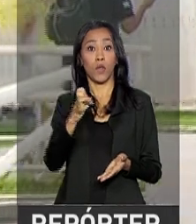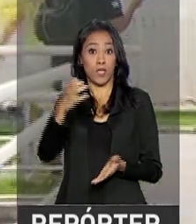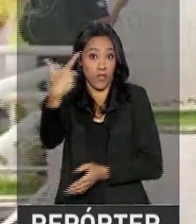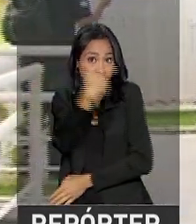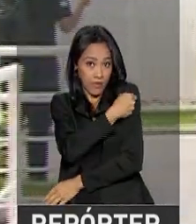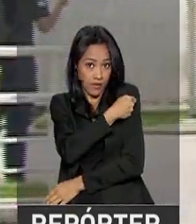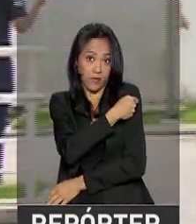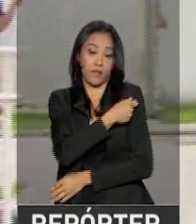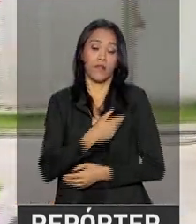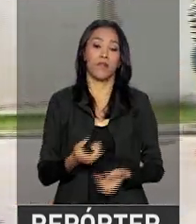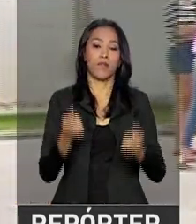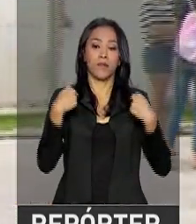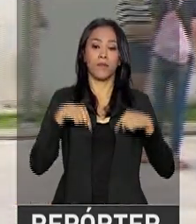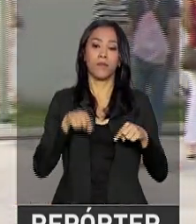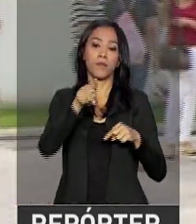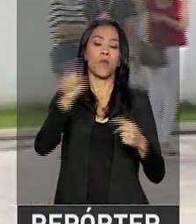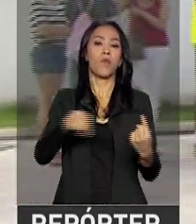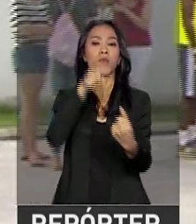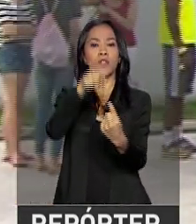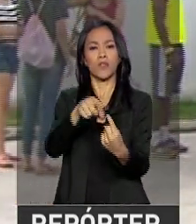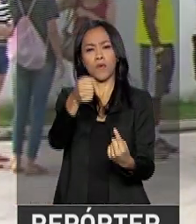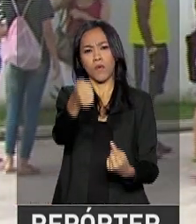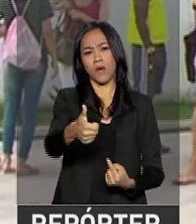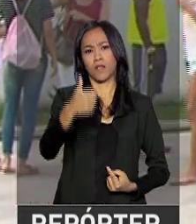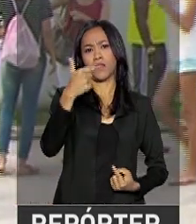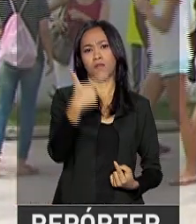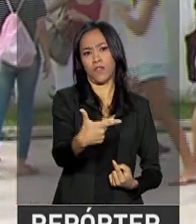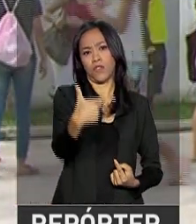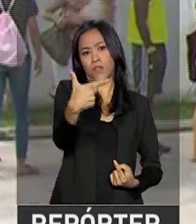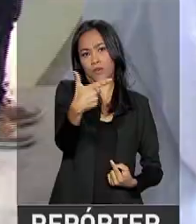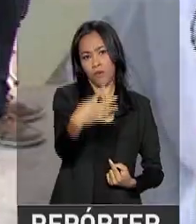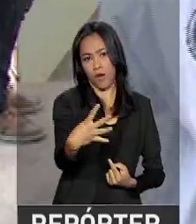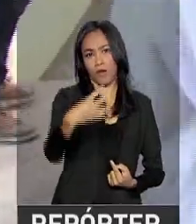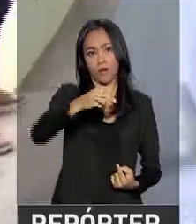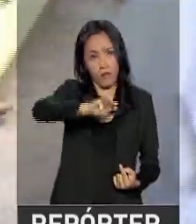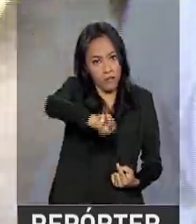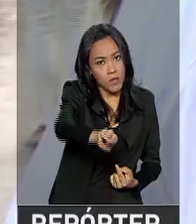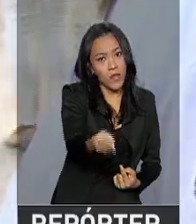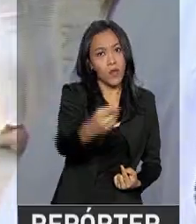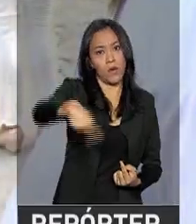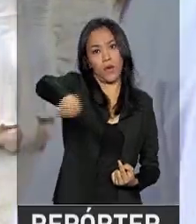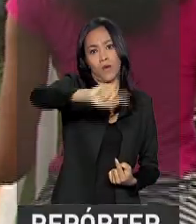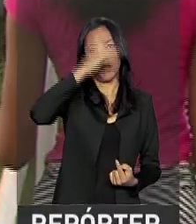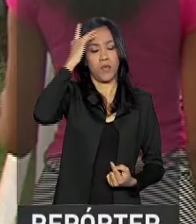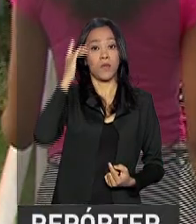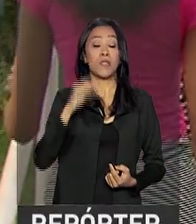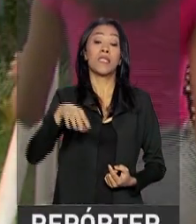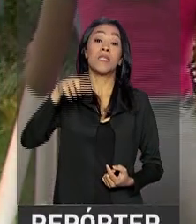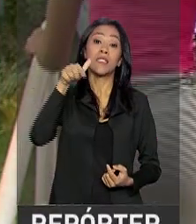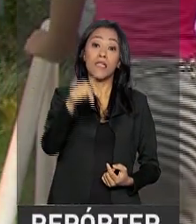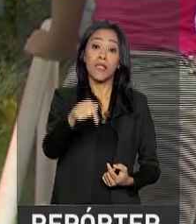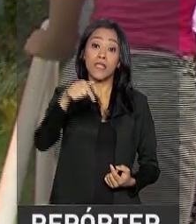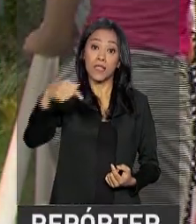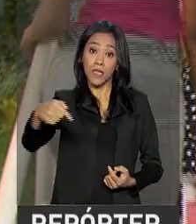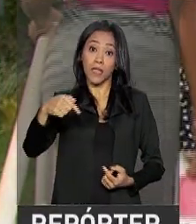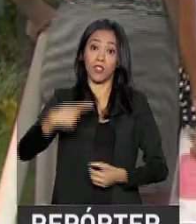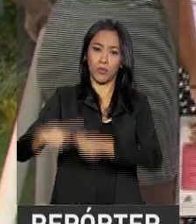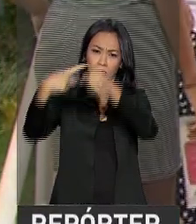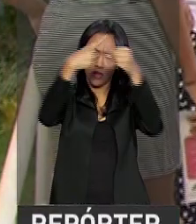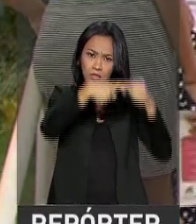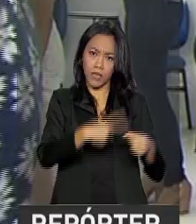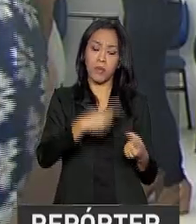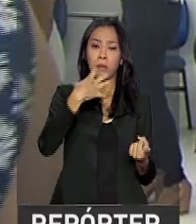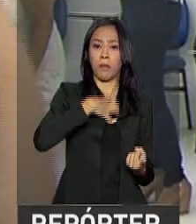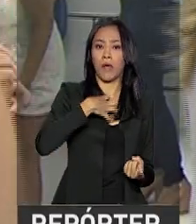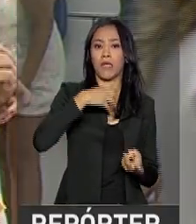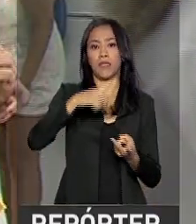a meta é imunizar quase 24 milhões de pessoas 77 municípios dos estados da bahia são paulo e do rio